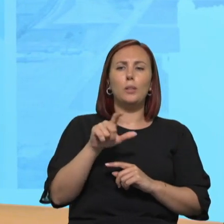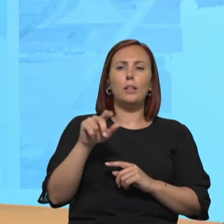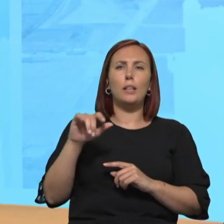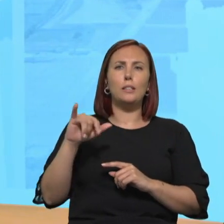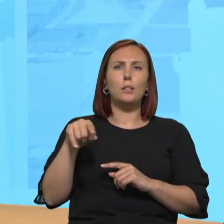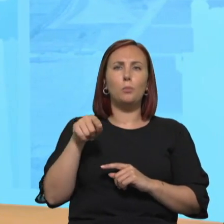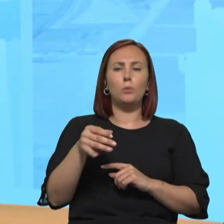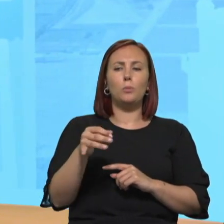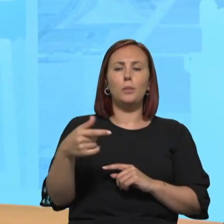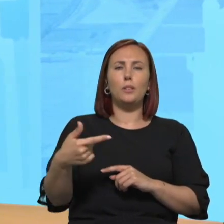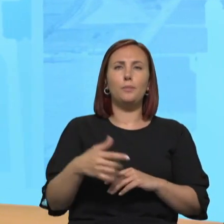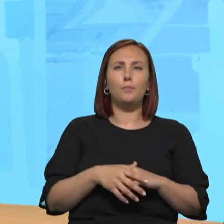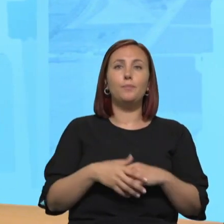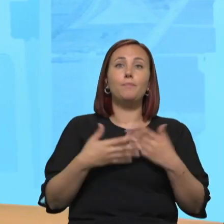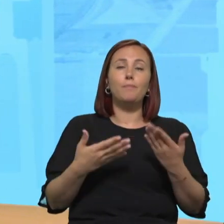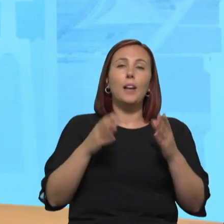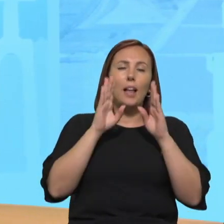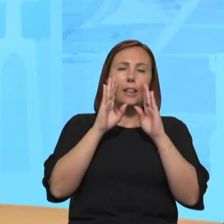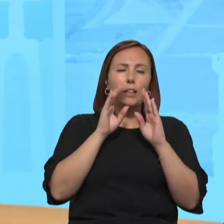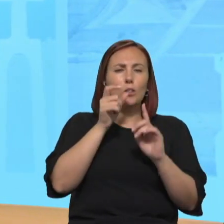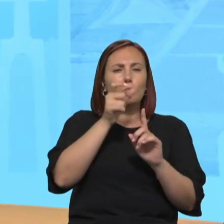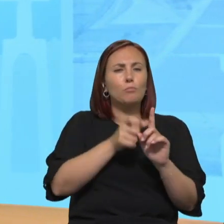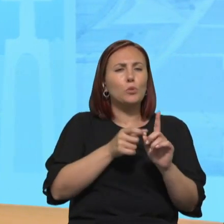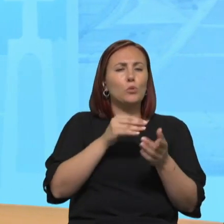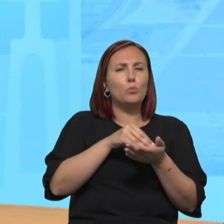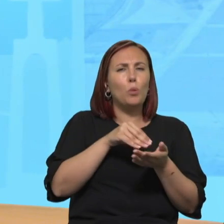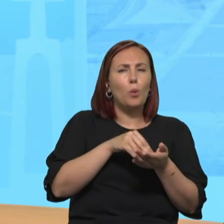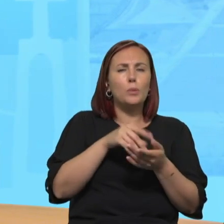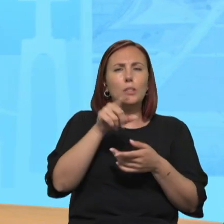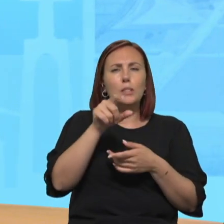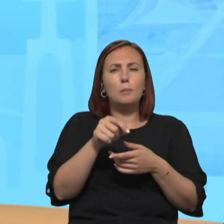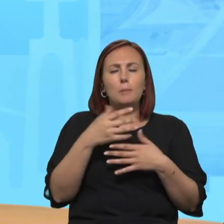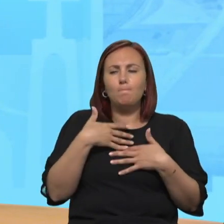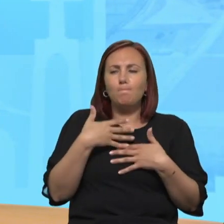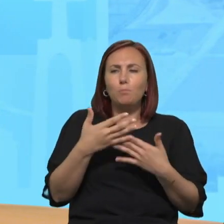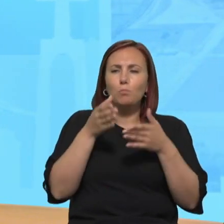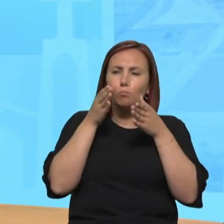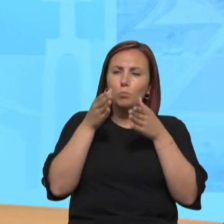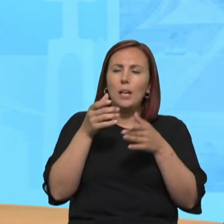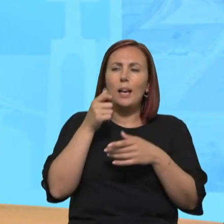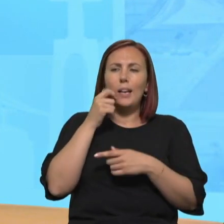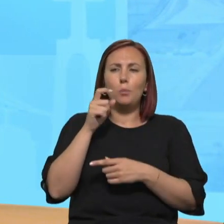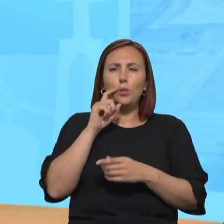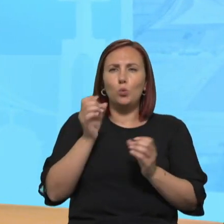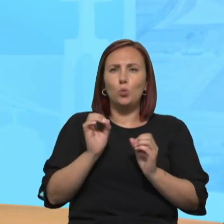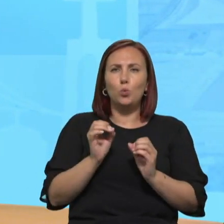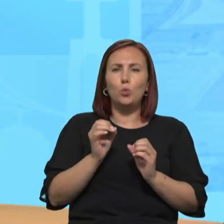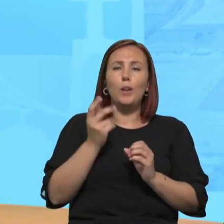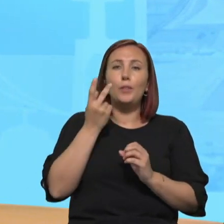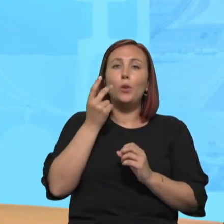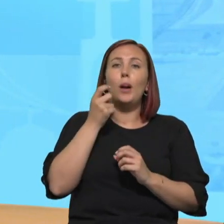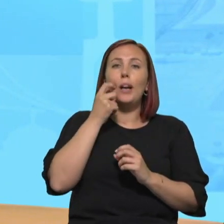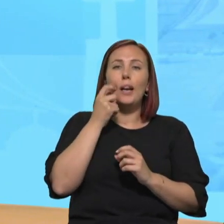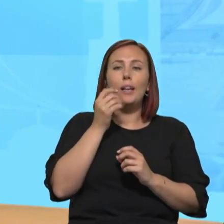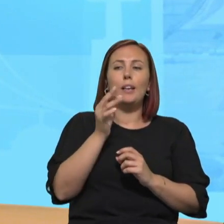agência.eclésia.pt. Atento aos pobres e numa entrega total aos mais desprotegidos, viveu Francisco Rodrigues da